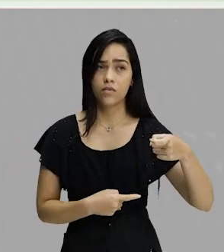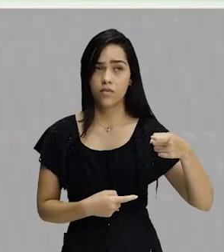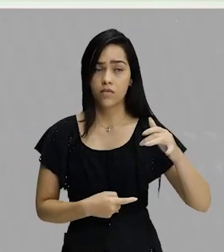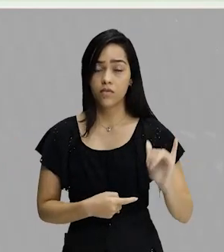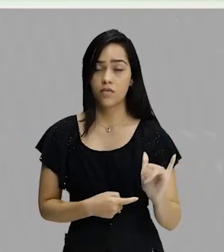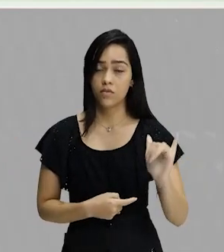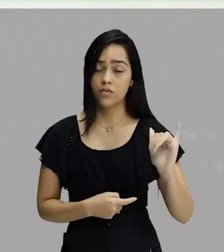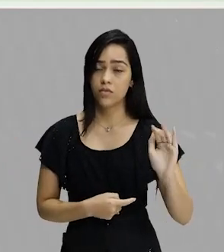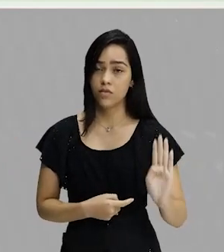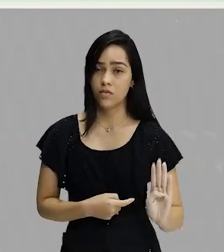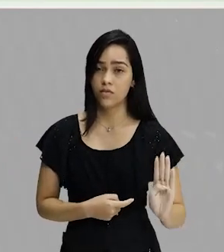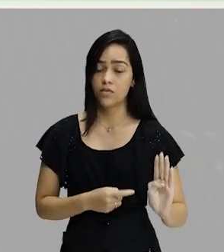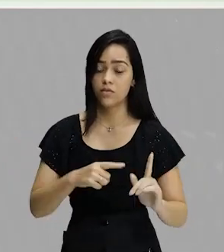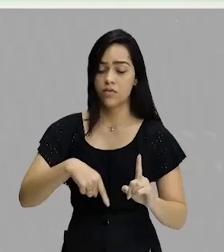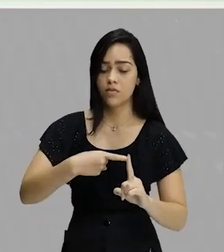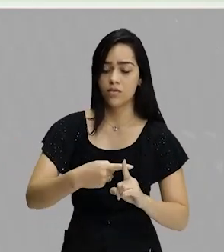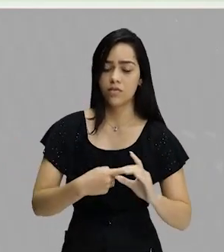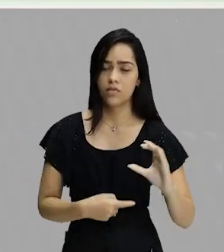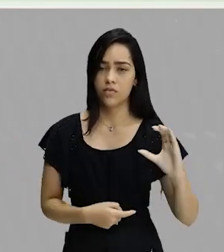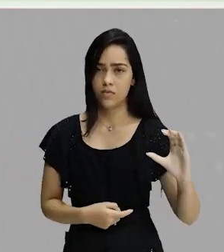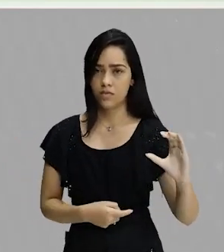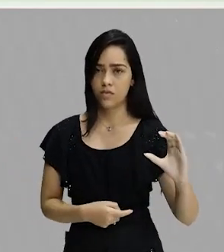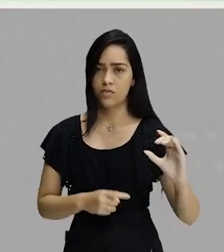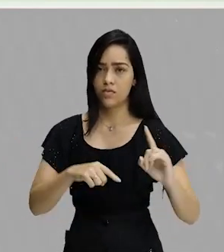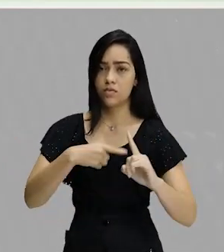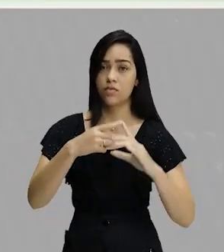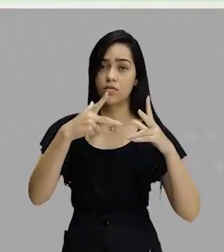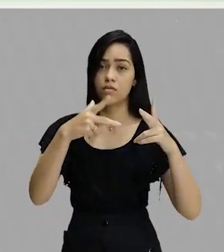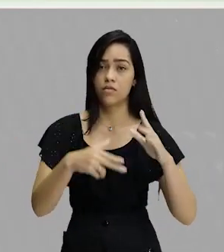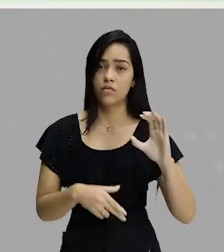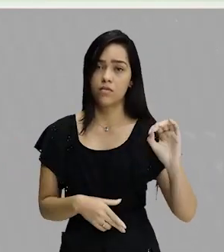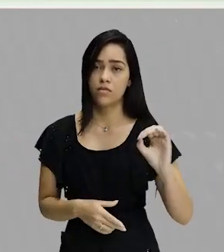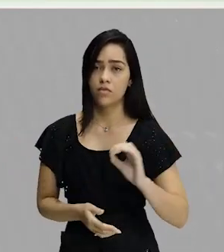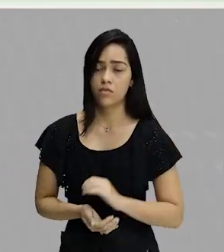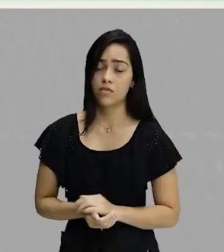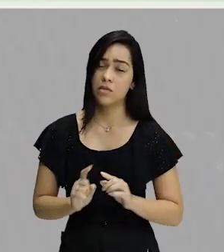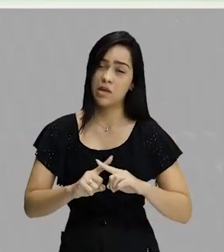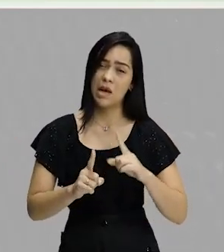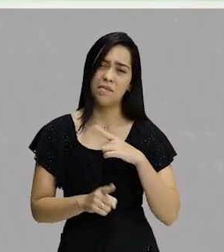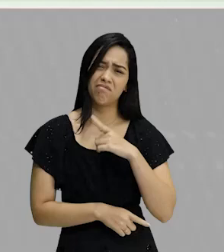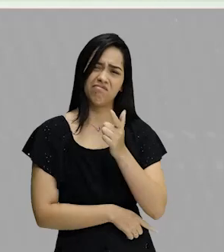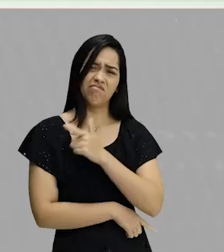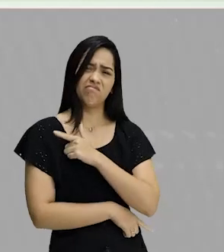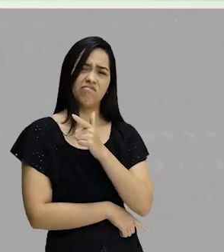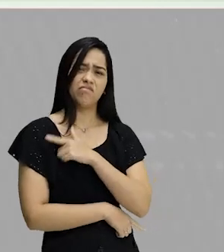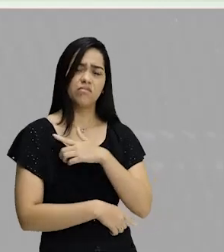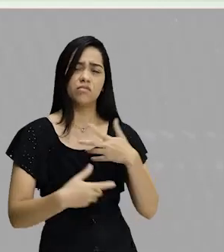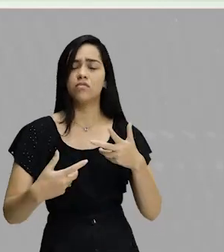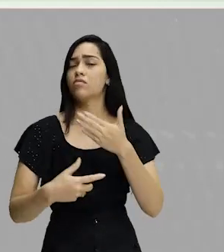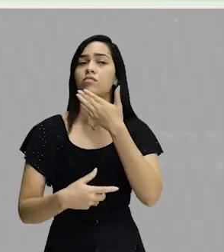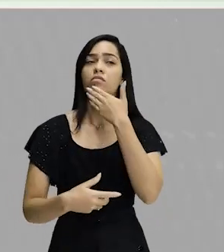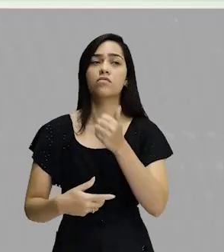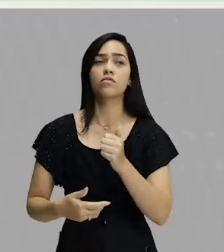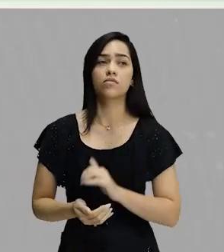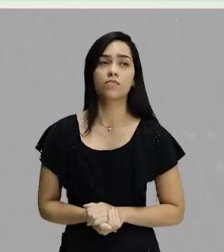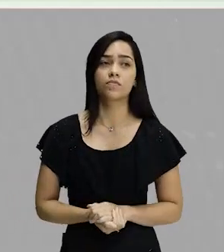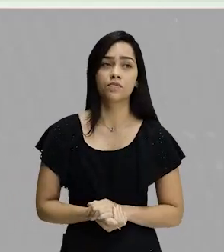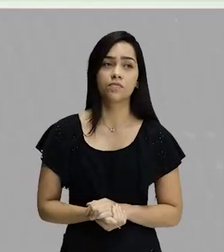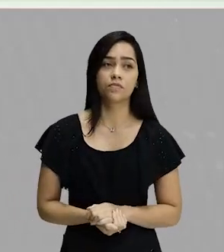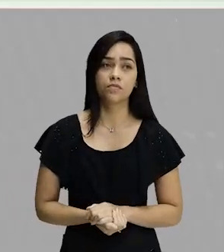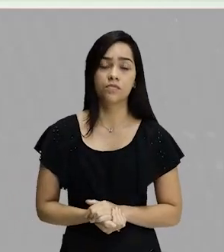yb mais c igual a zero. Ah, mas está feio. É melhor assim,